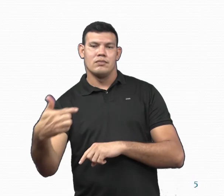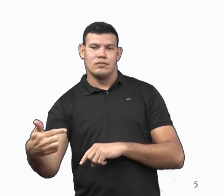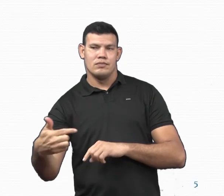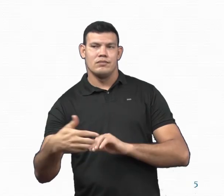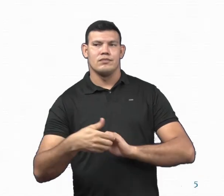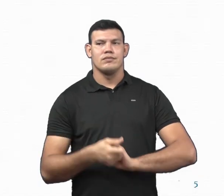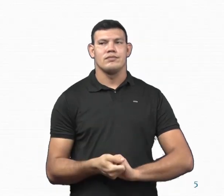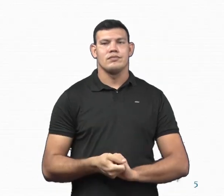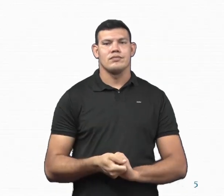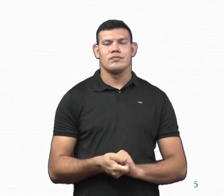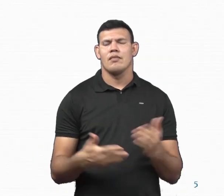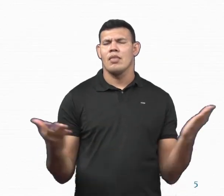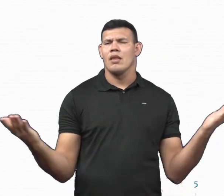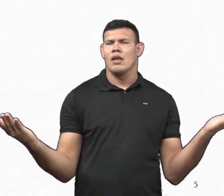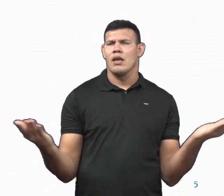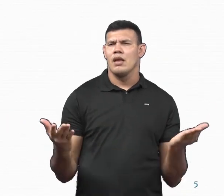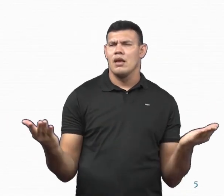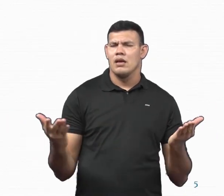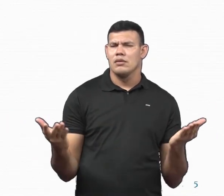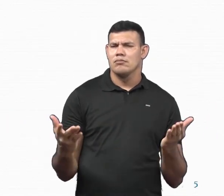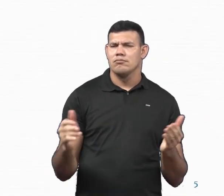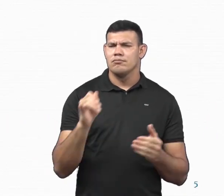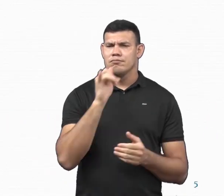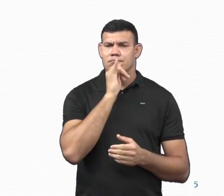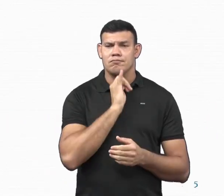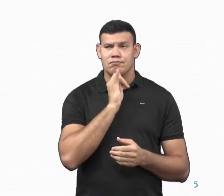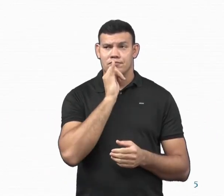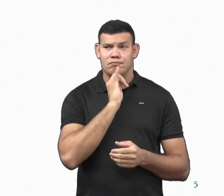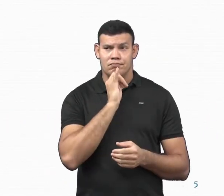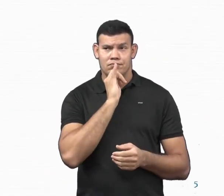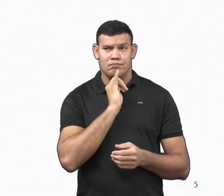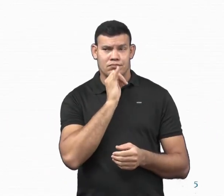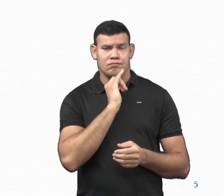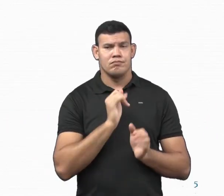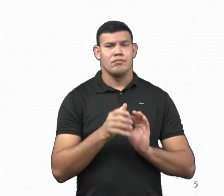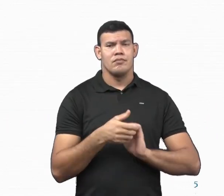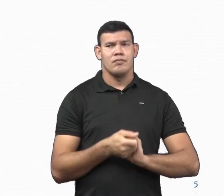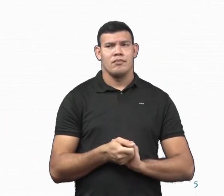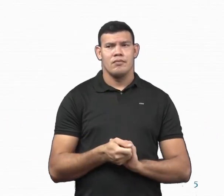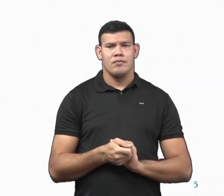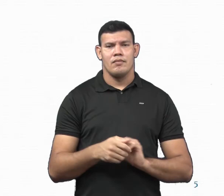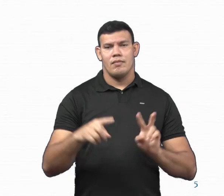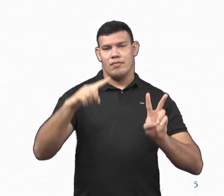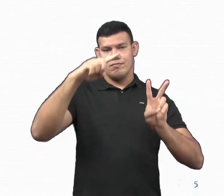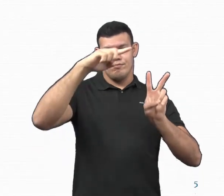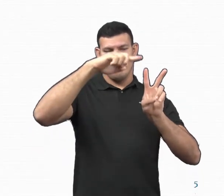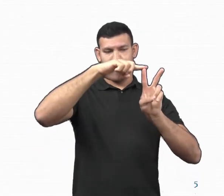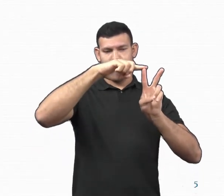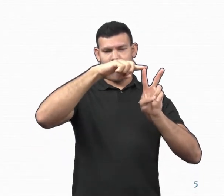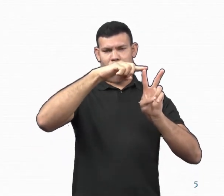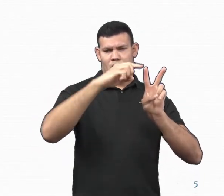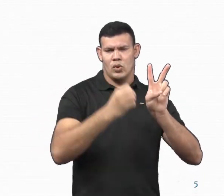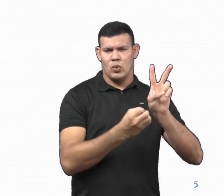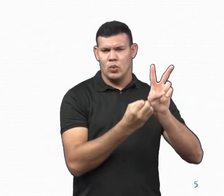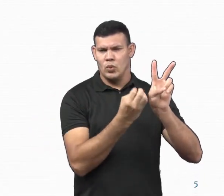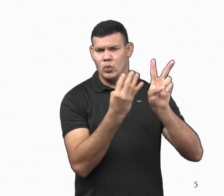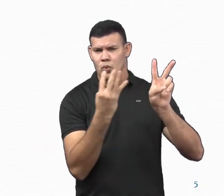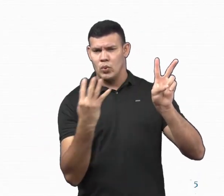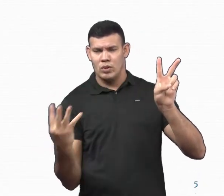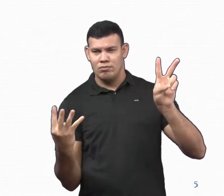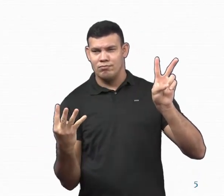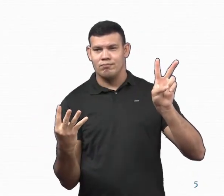Agora a gente vai ver alguns exemplos quando a raiz, quando o nosso radicando é um